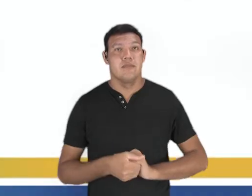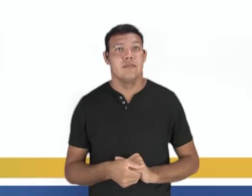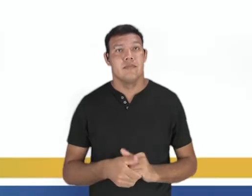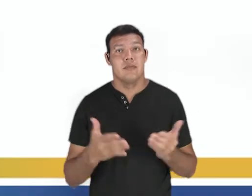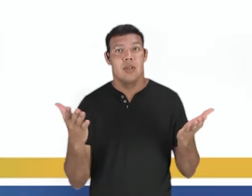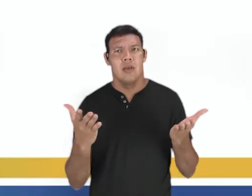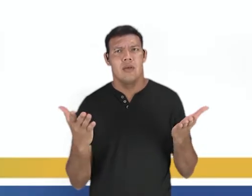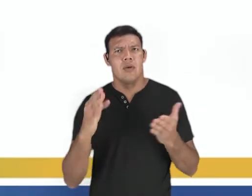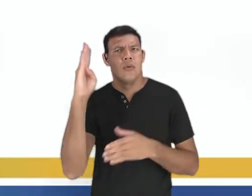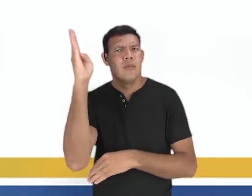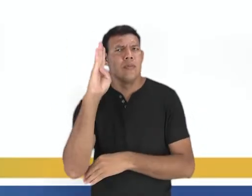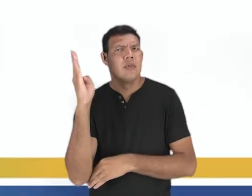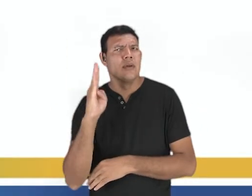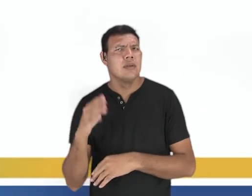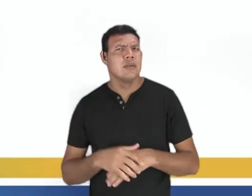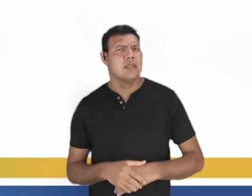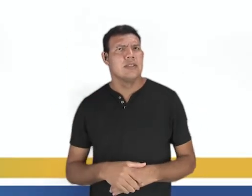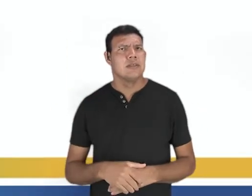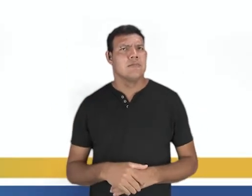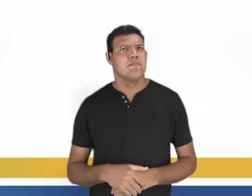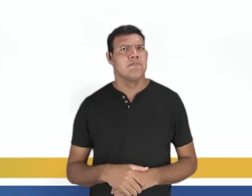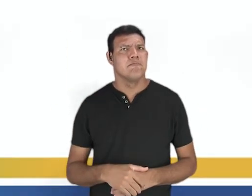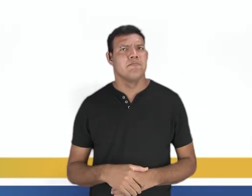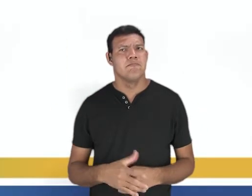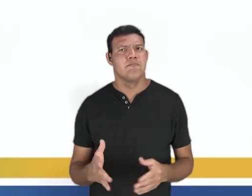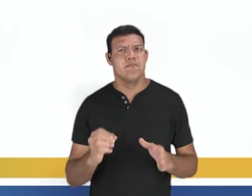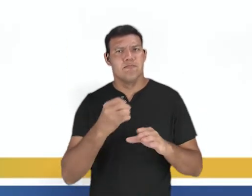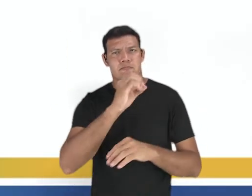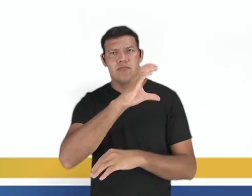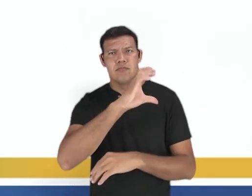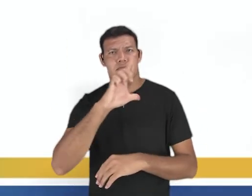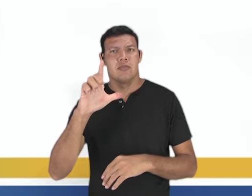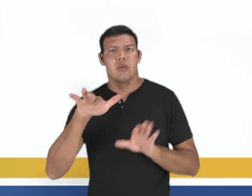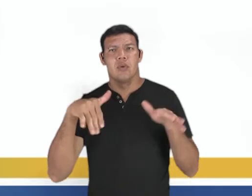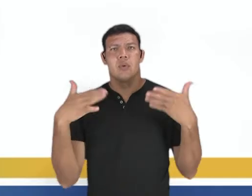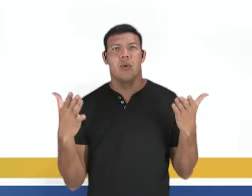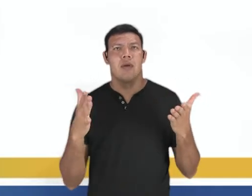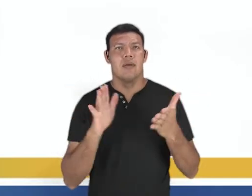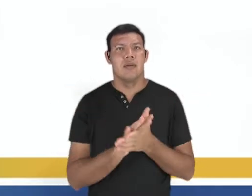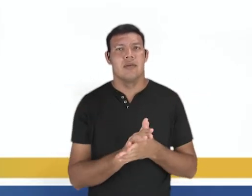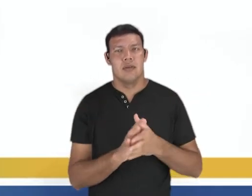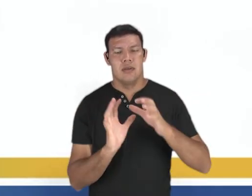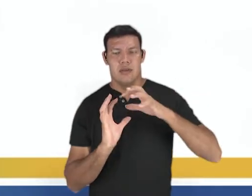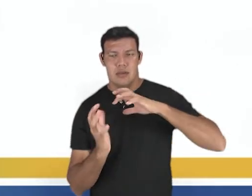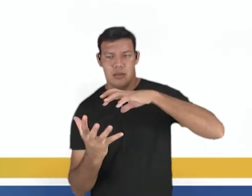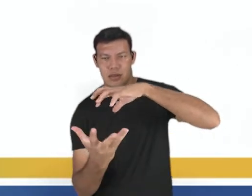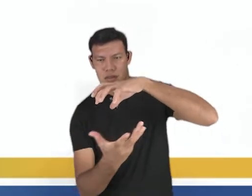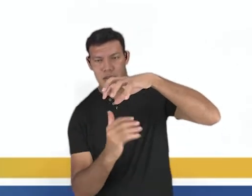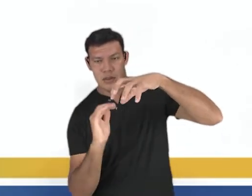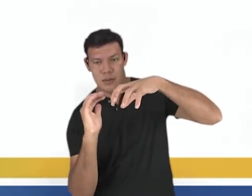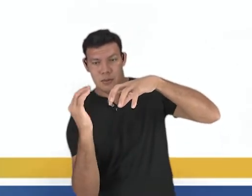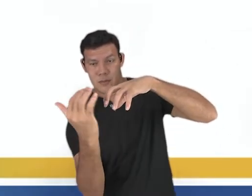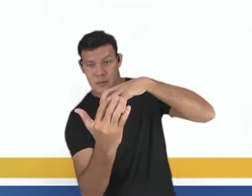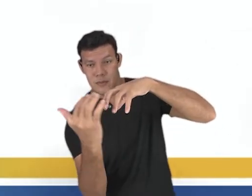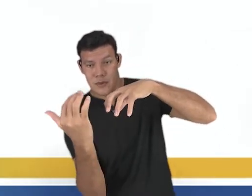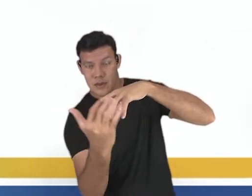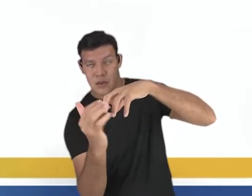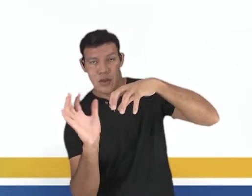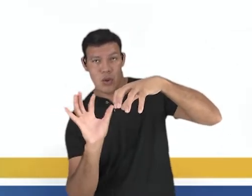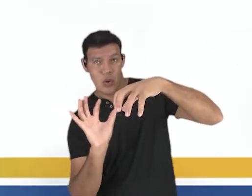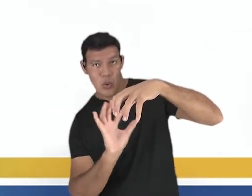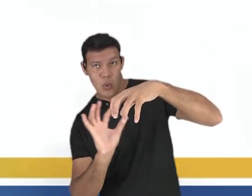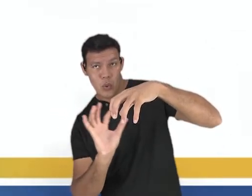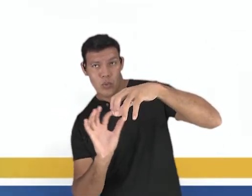do Brasil? Não há um consenso sobre qual classificação para o Brasil. Nós somos ocidentais, mas também há diversas